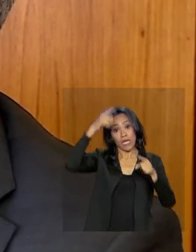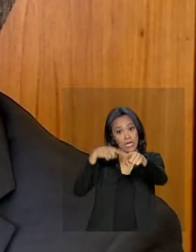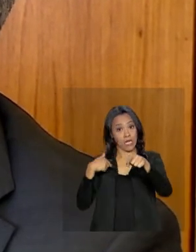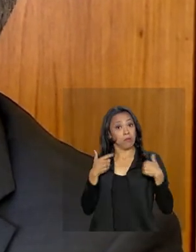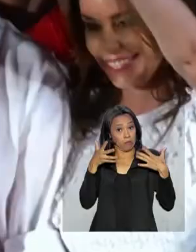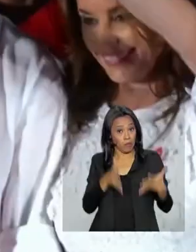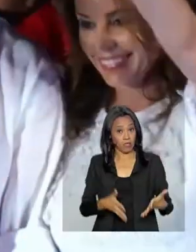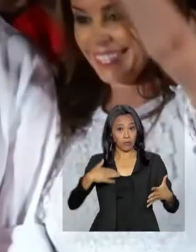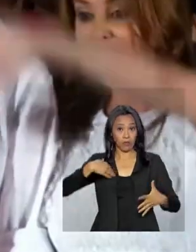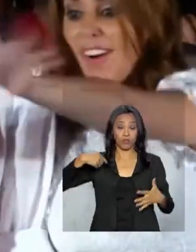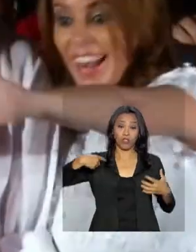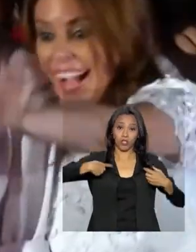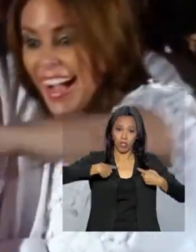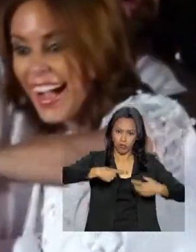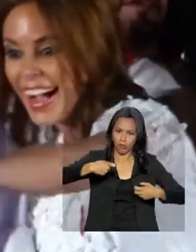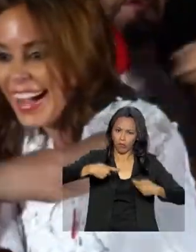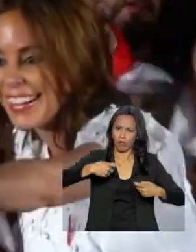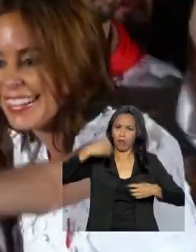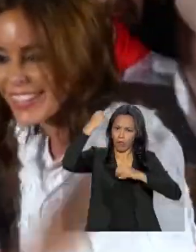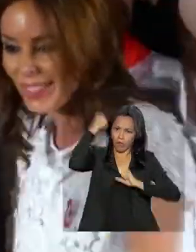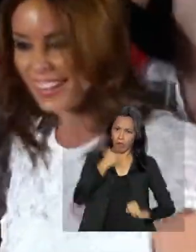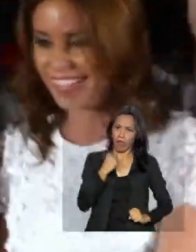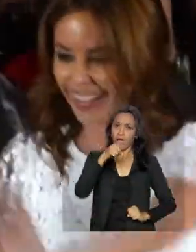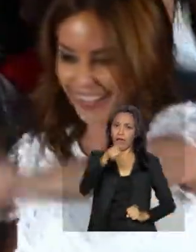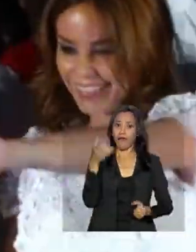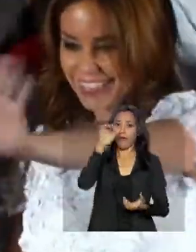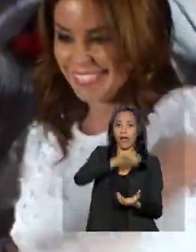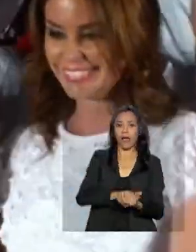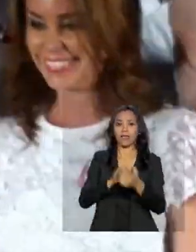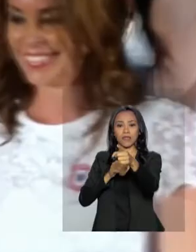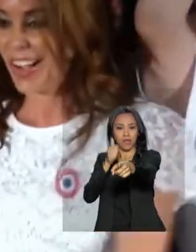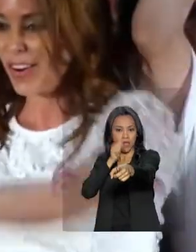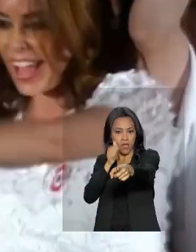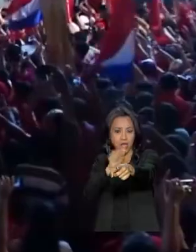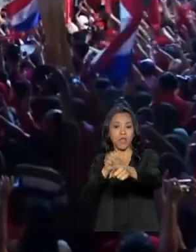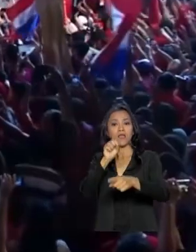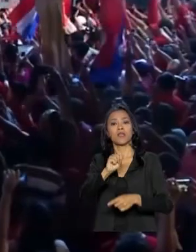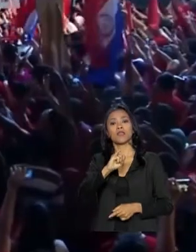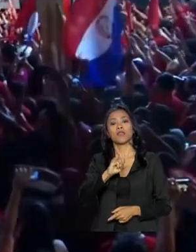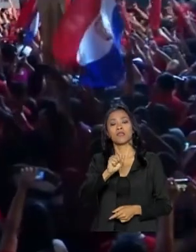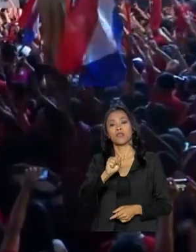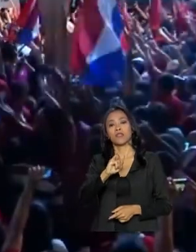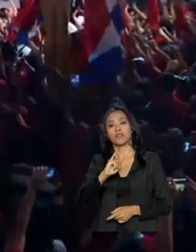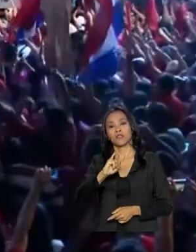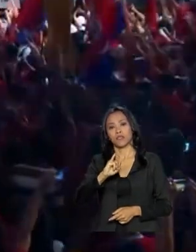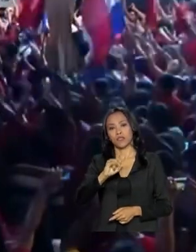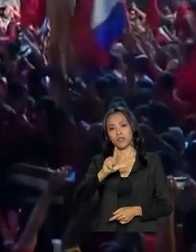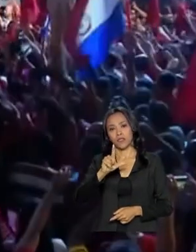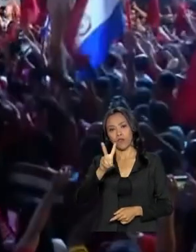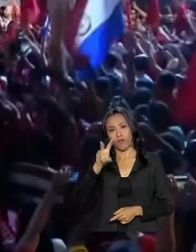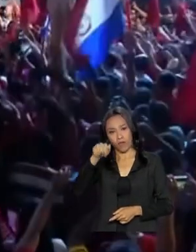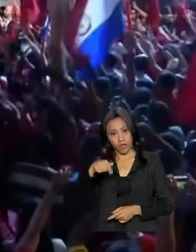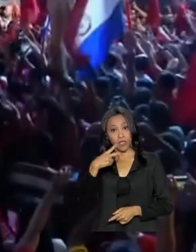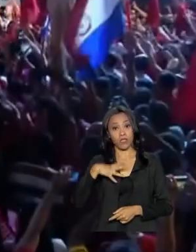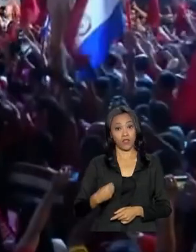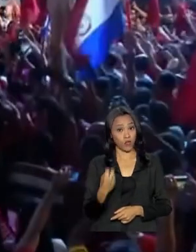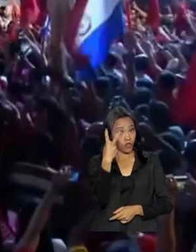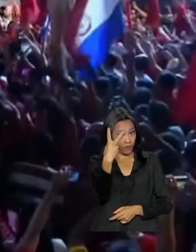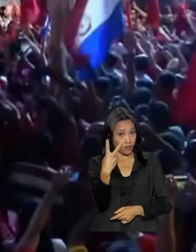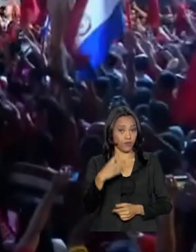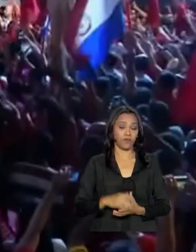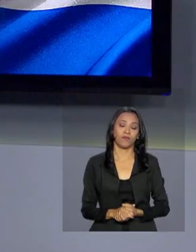do Paraguai. É casado com Silvana Lopes Moreira Bo e tem 2 filhos do casamento anterior.